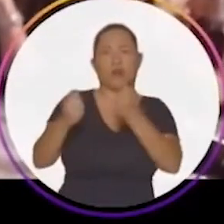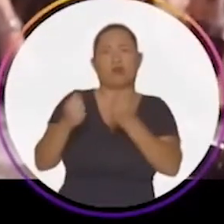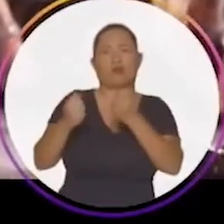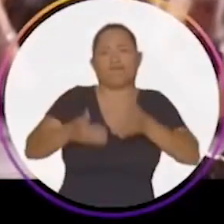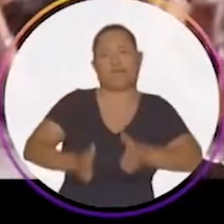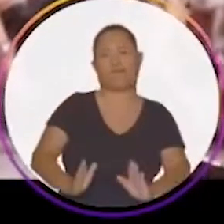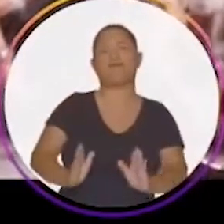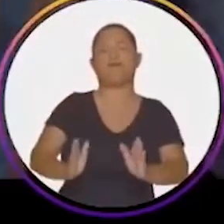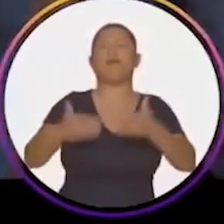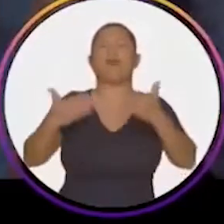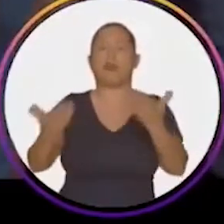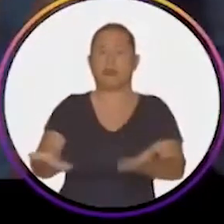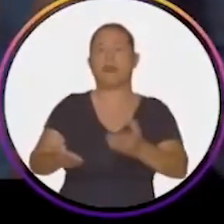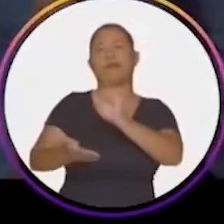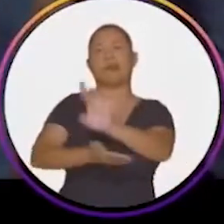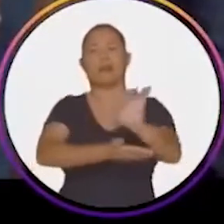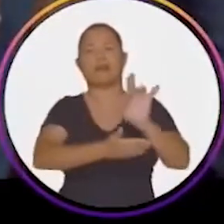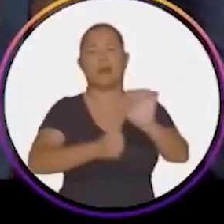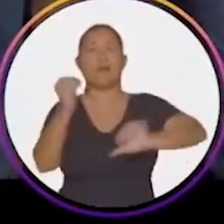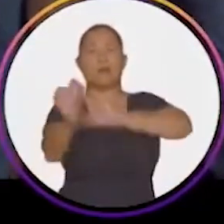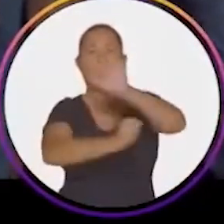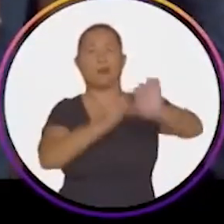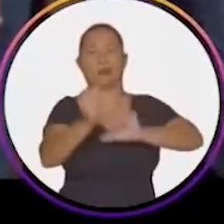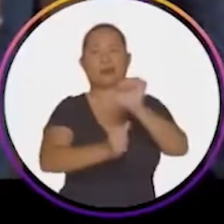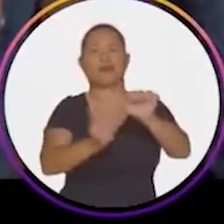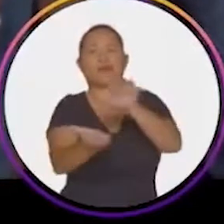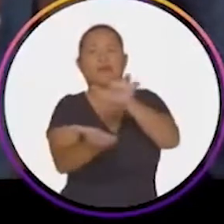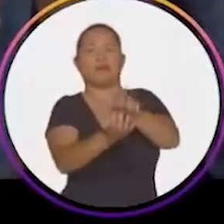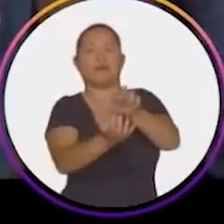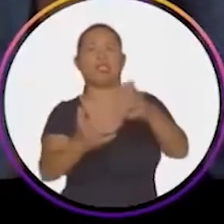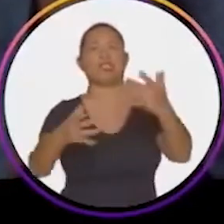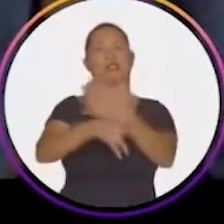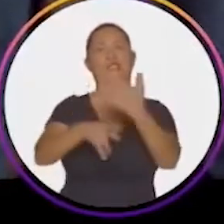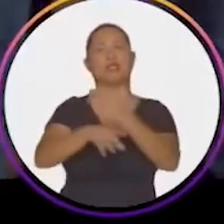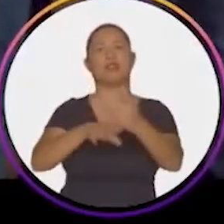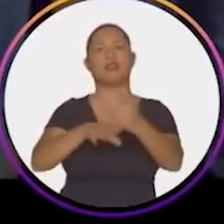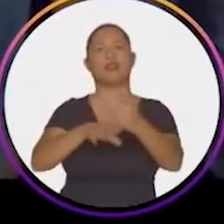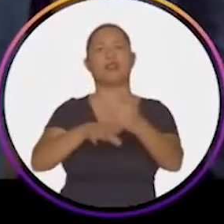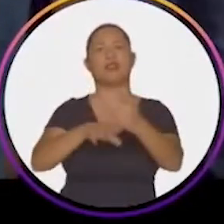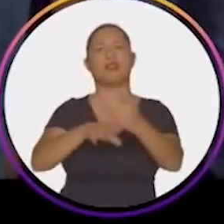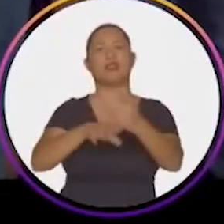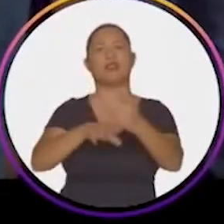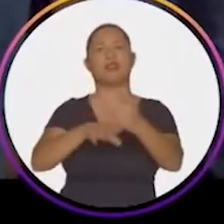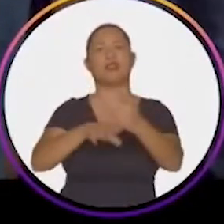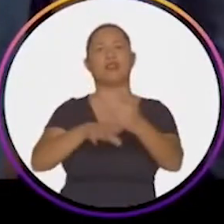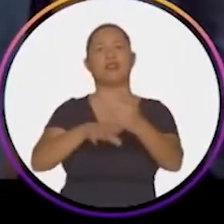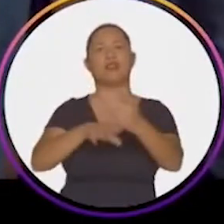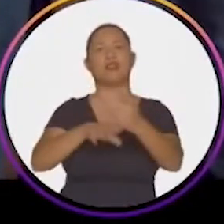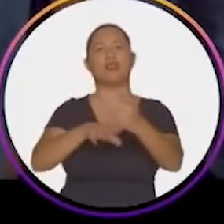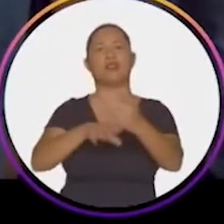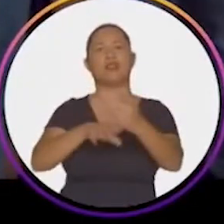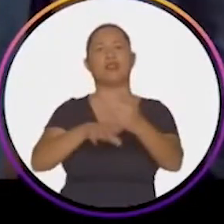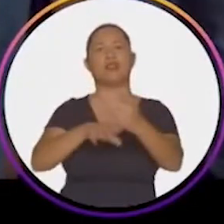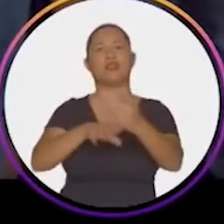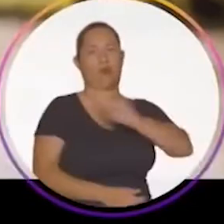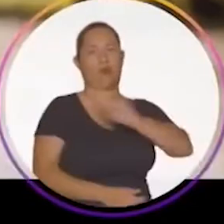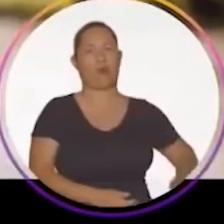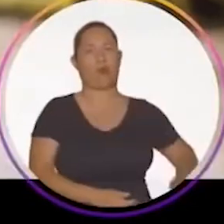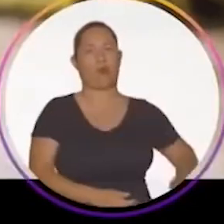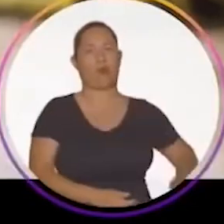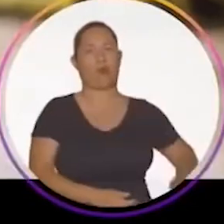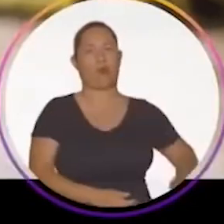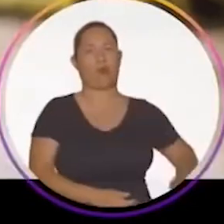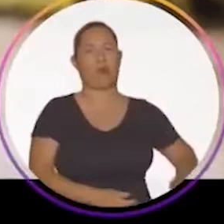Nós podemos transformar cada cidade de Pernambuco na cidade que a gente transformou Caruaru. Eu quero